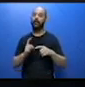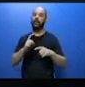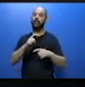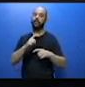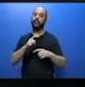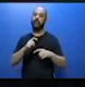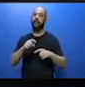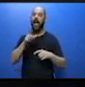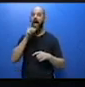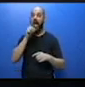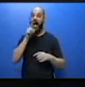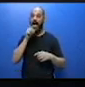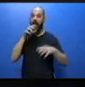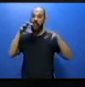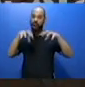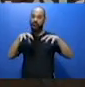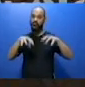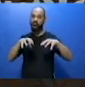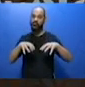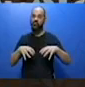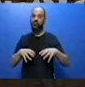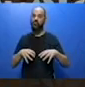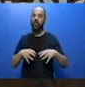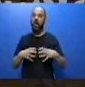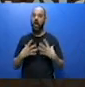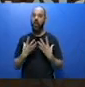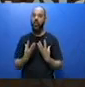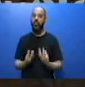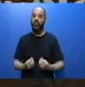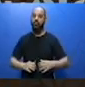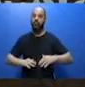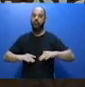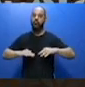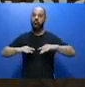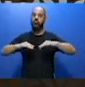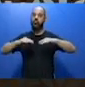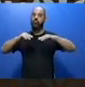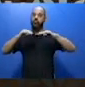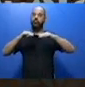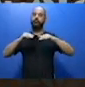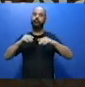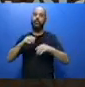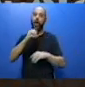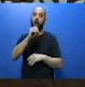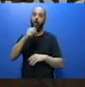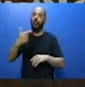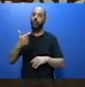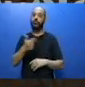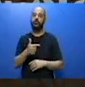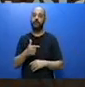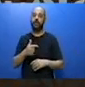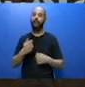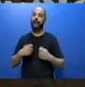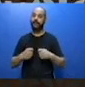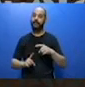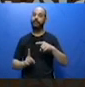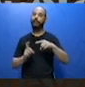encharca, não tem oxigênio. E aí ela tem que subir para procurar esse oxigênio. Legal,